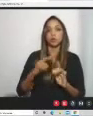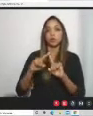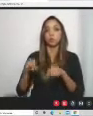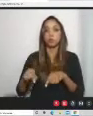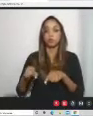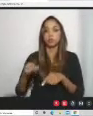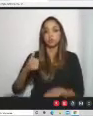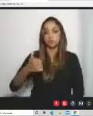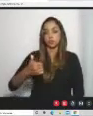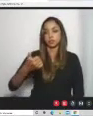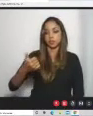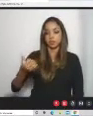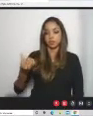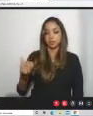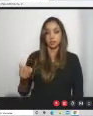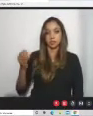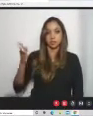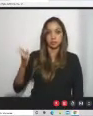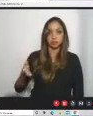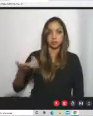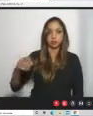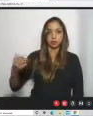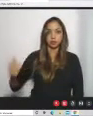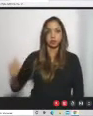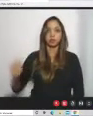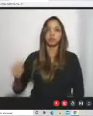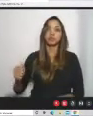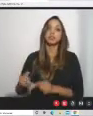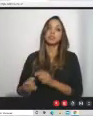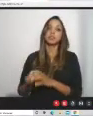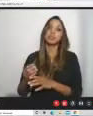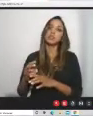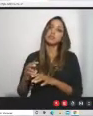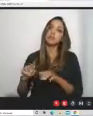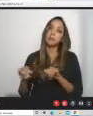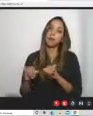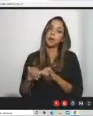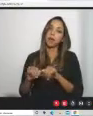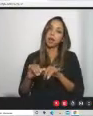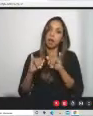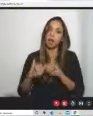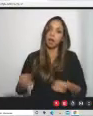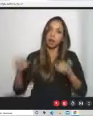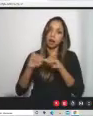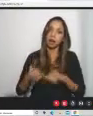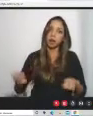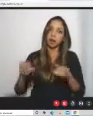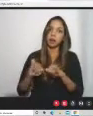116 de 2021, institui no âmbito do município de Parnamirim, a campanha educativa de conscientização da nada pé na faixa.